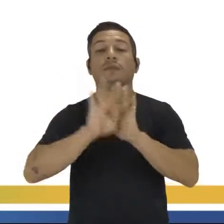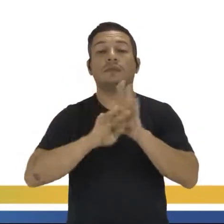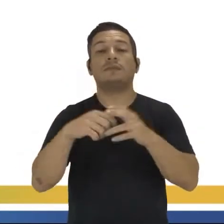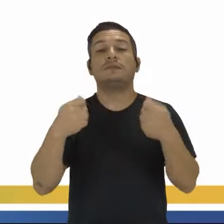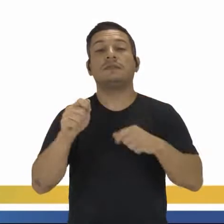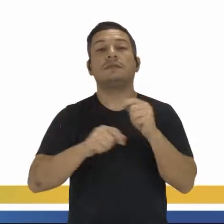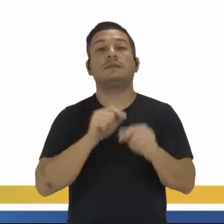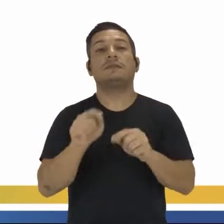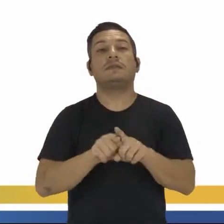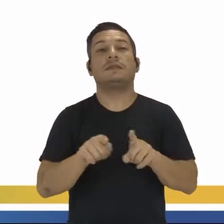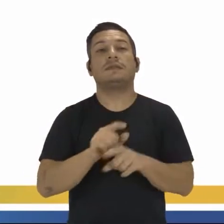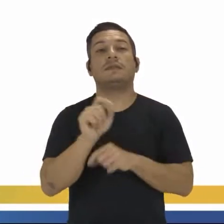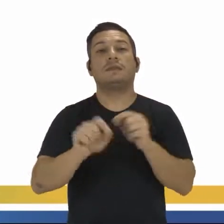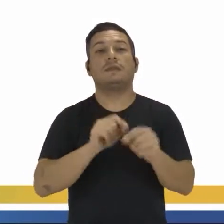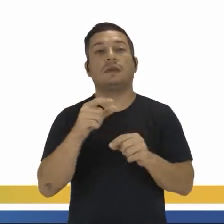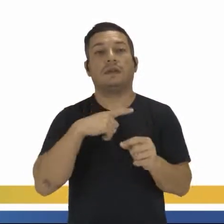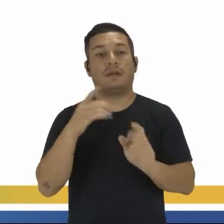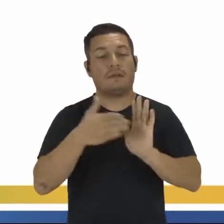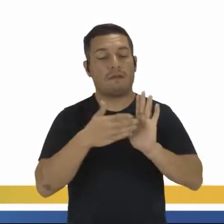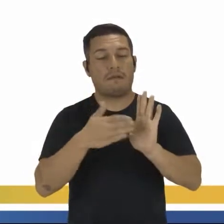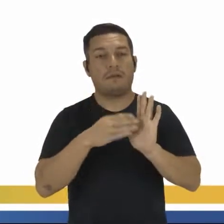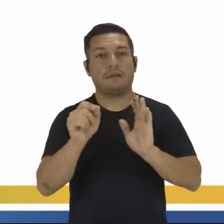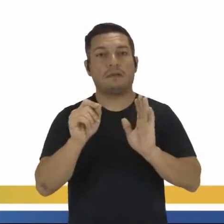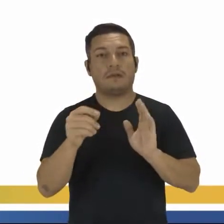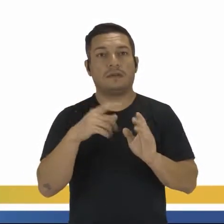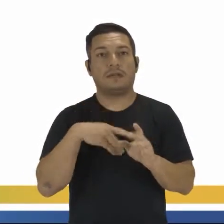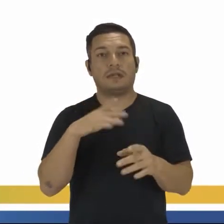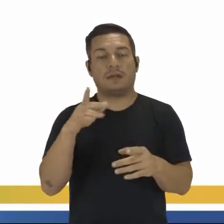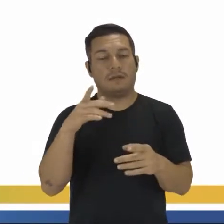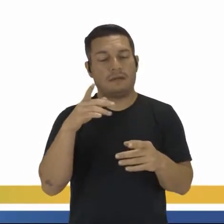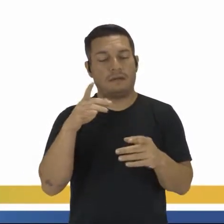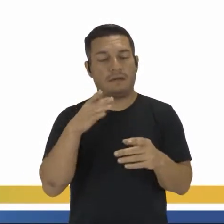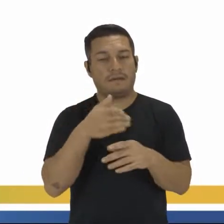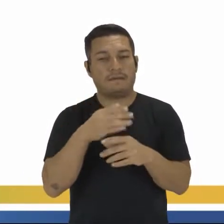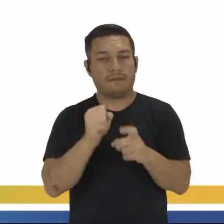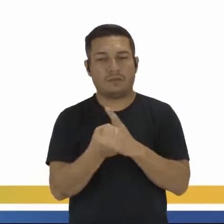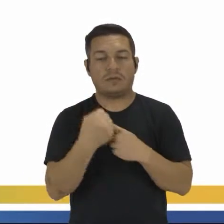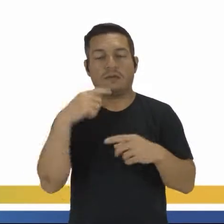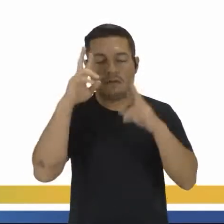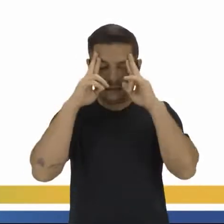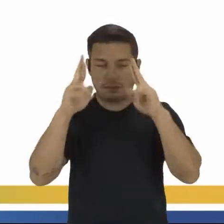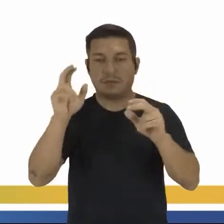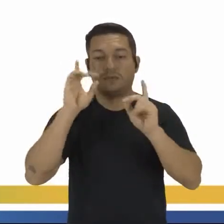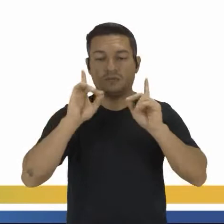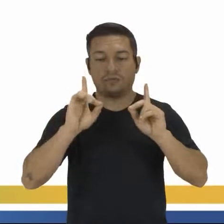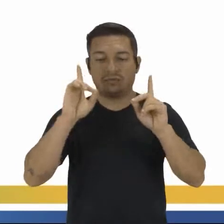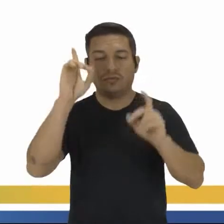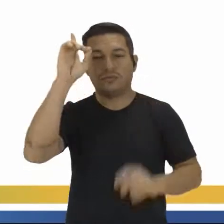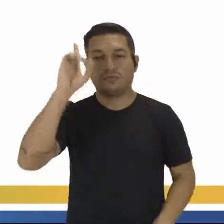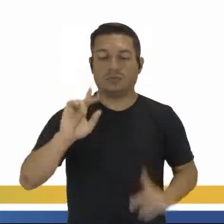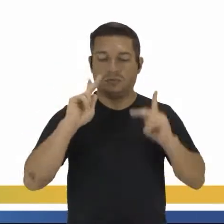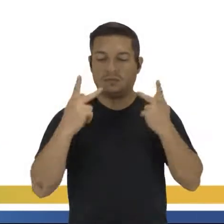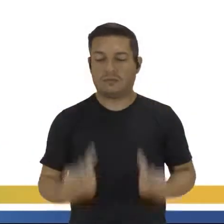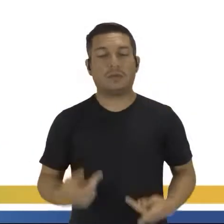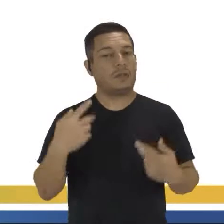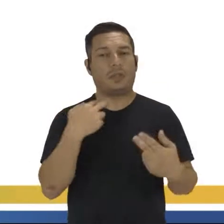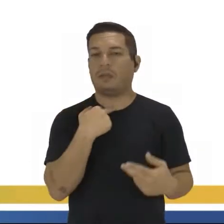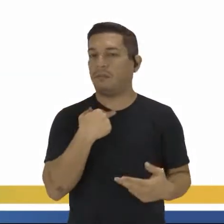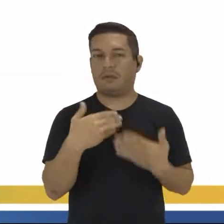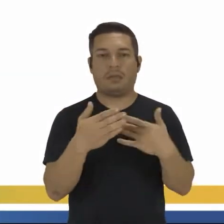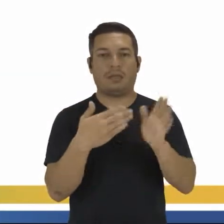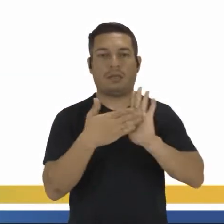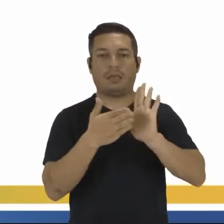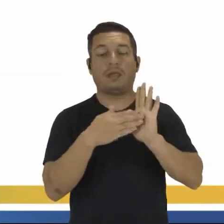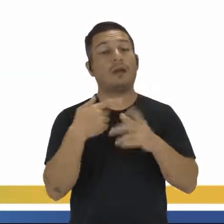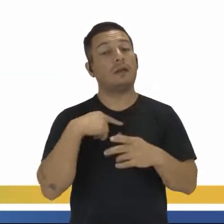de intervenção social. Detalhe, que respeite os direitos humanos, não pode ser qualquer proposta. E aqui eu